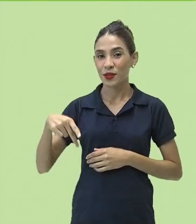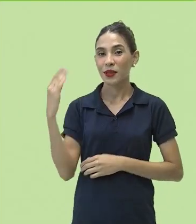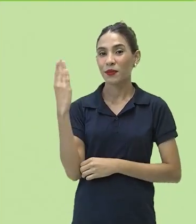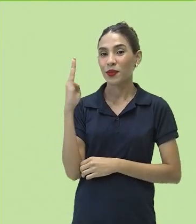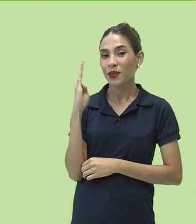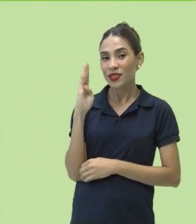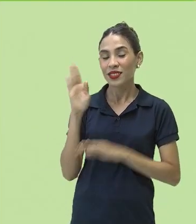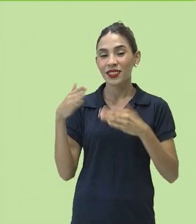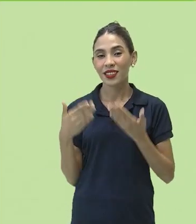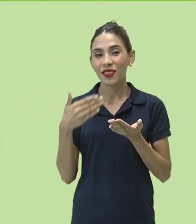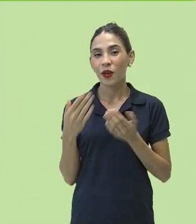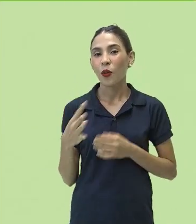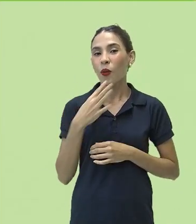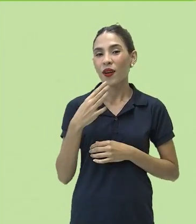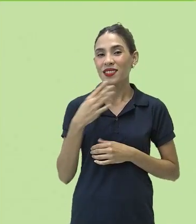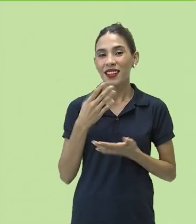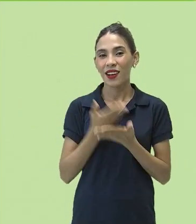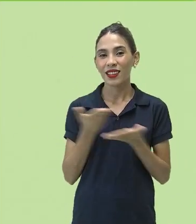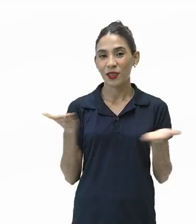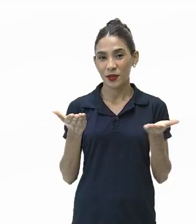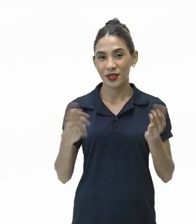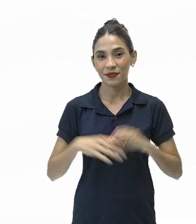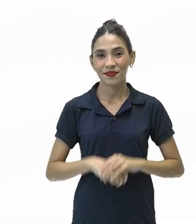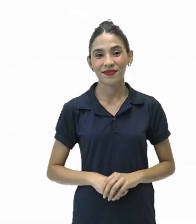Biologia, e vamos conhecer a nossa aula de hoje.